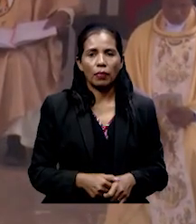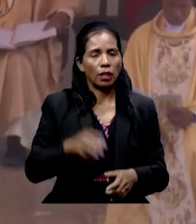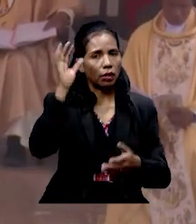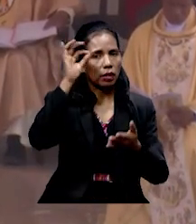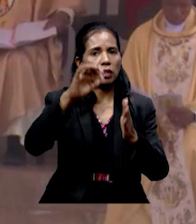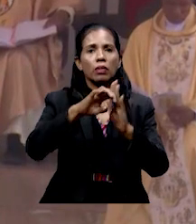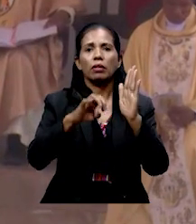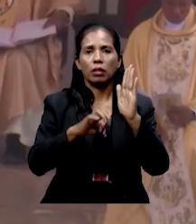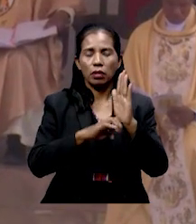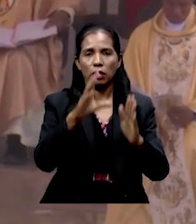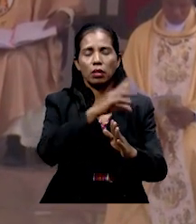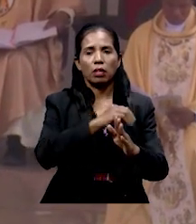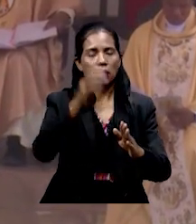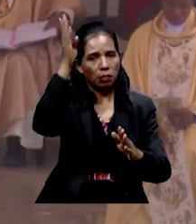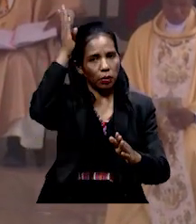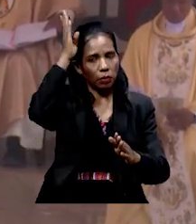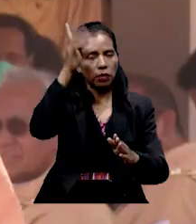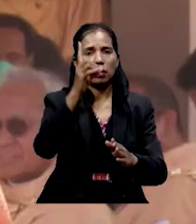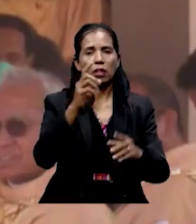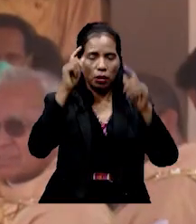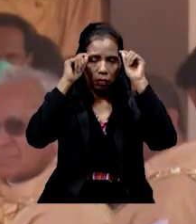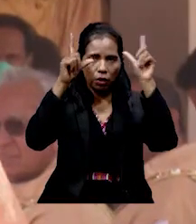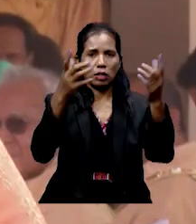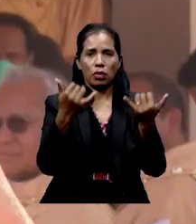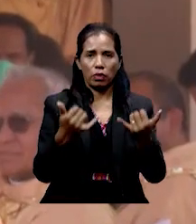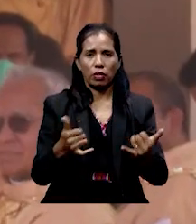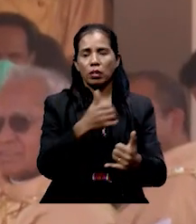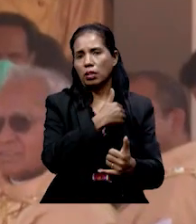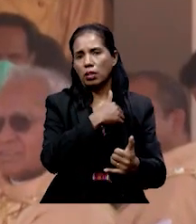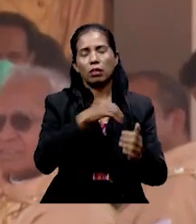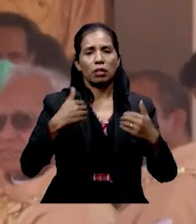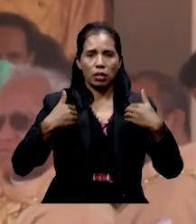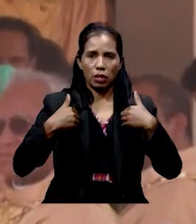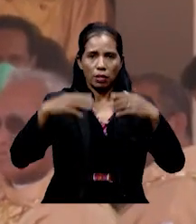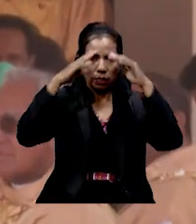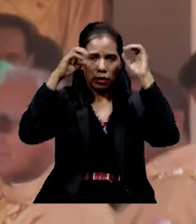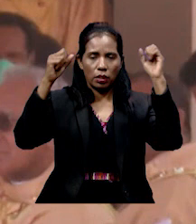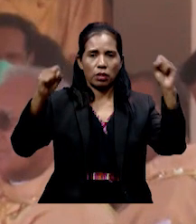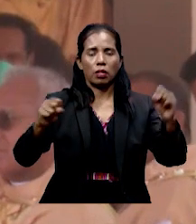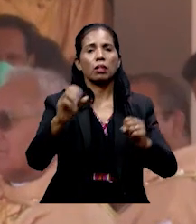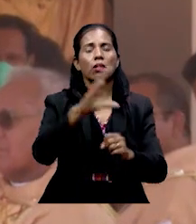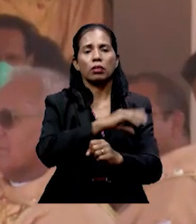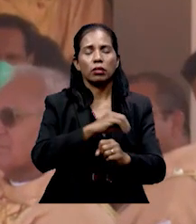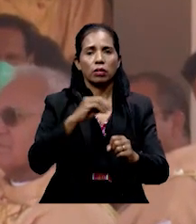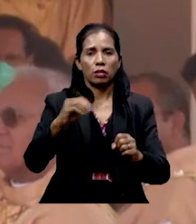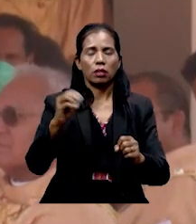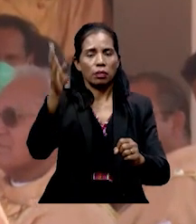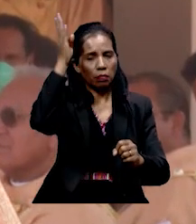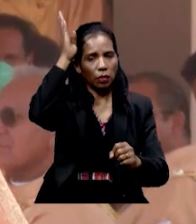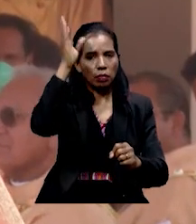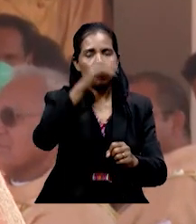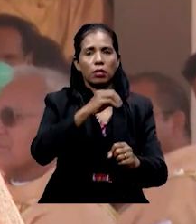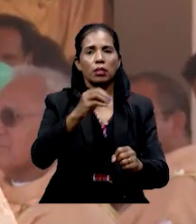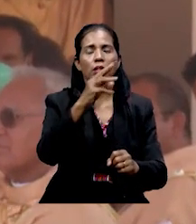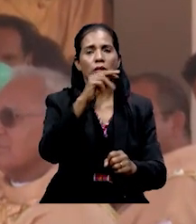Secretário Executivo Conferência Episcopal Timorense, Nebe Magdedaune, Sidak Ihan, Presidente Conferência Episcopal Timorense, Dom Norberto